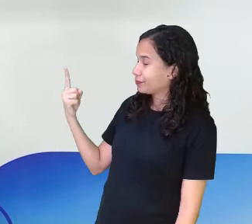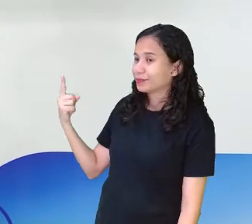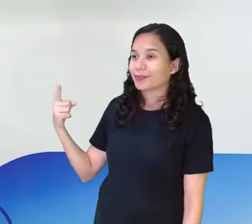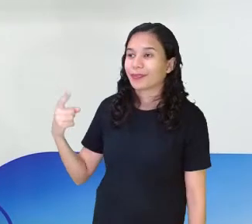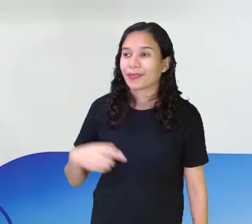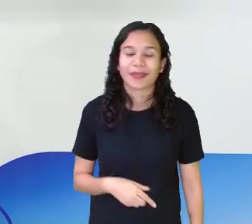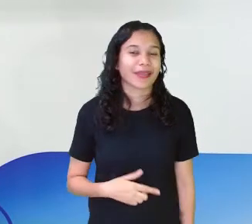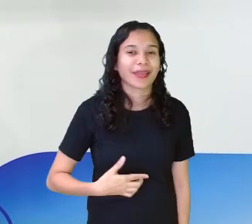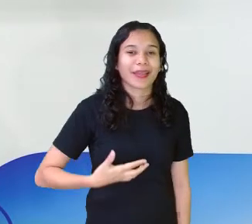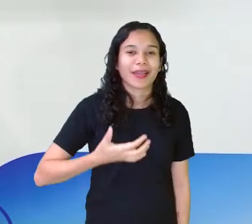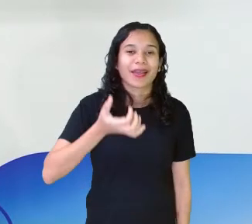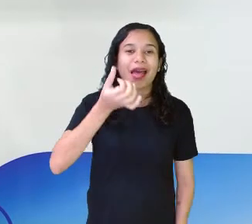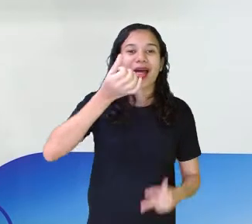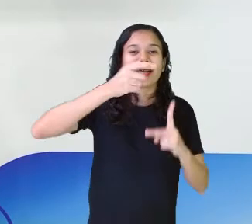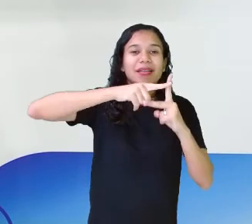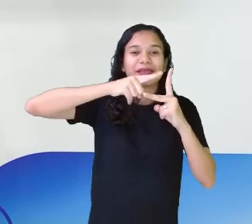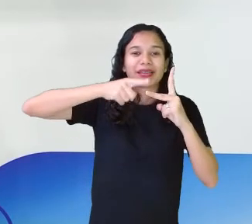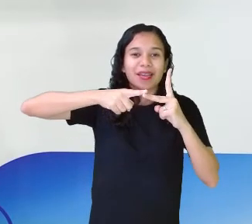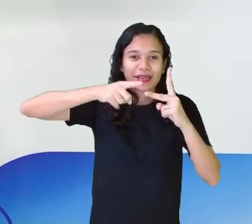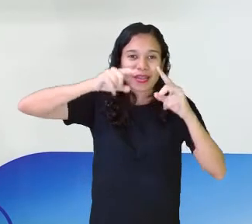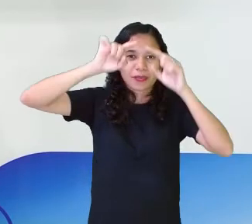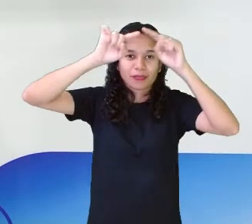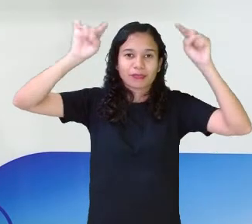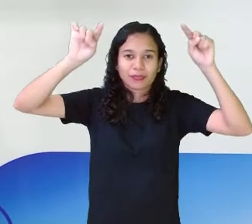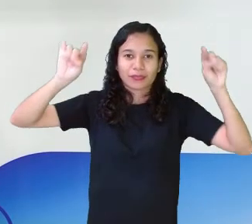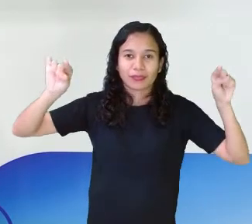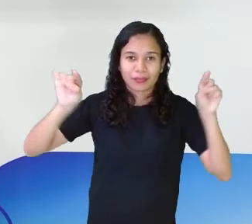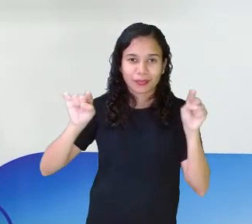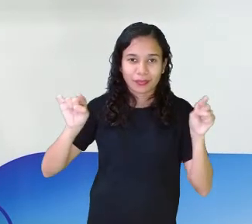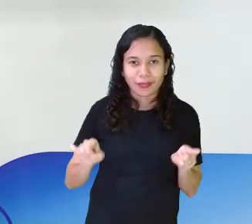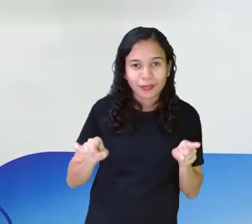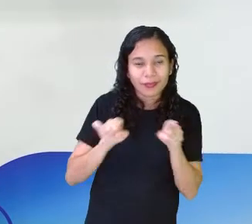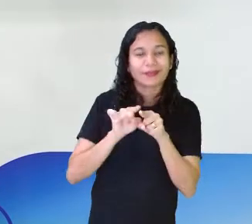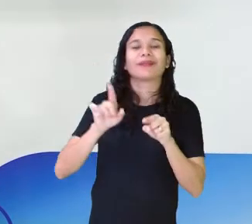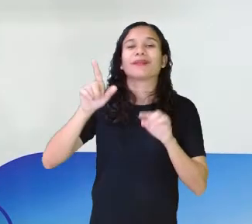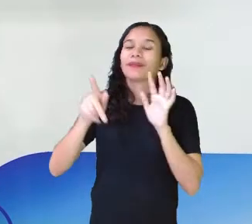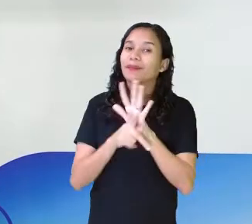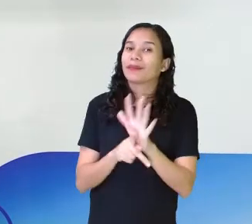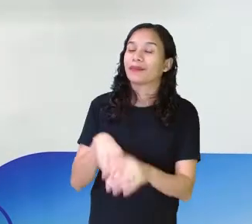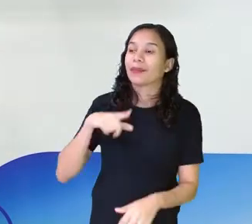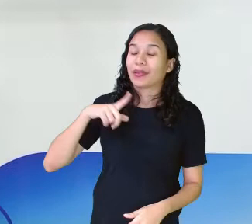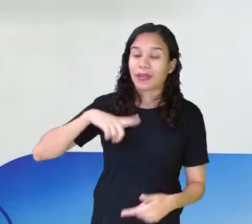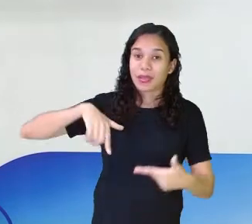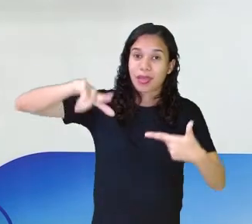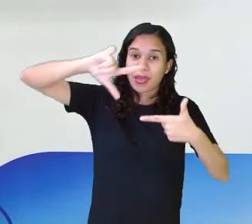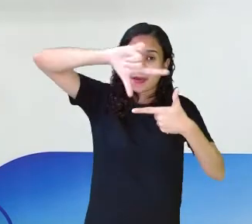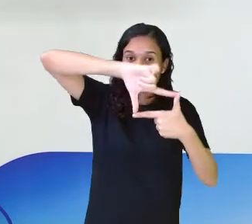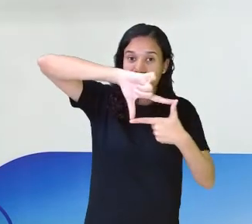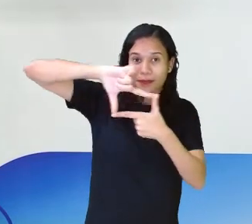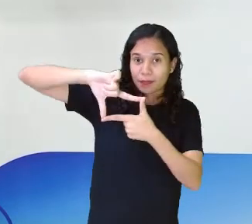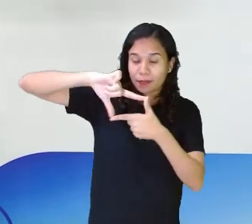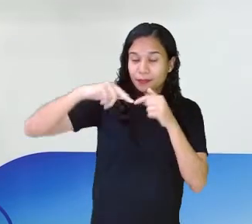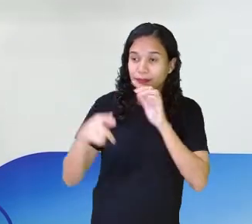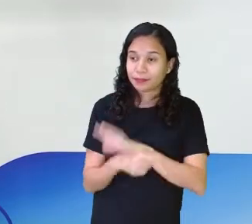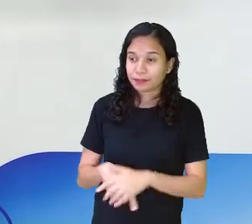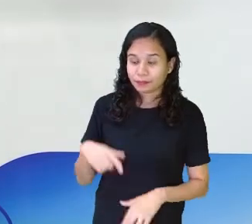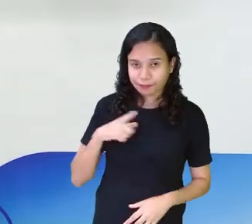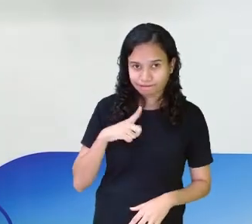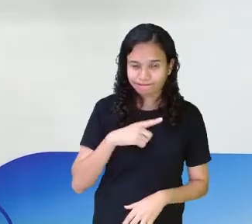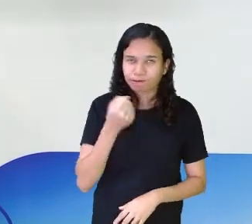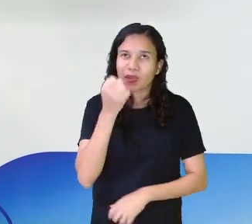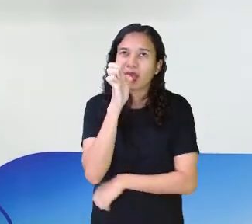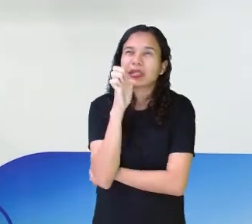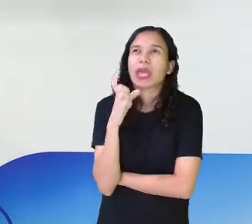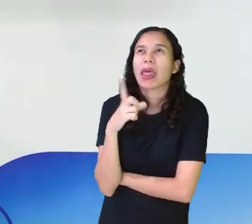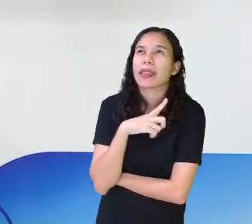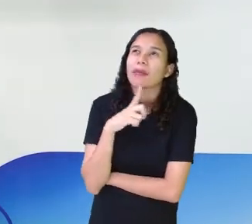um hexágono e tenho retângulos. Prismas, né, gente? Exemplos de prismas. Se eu